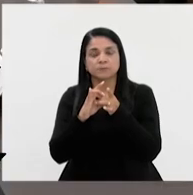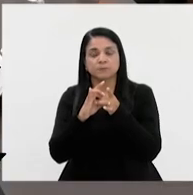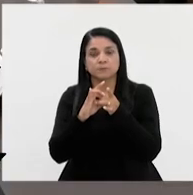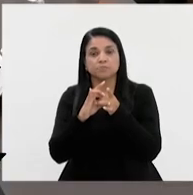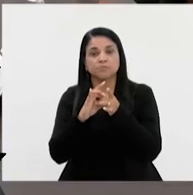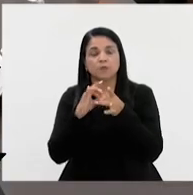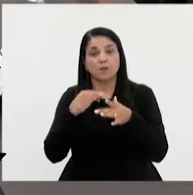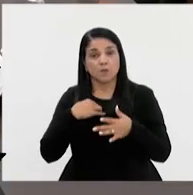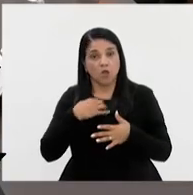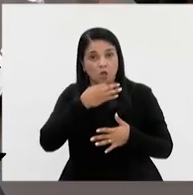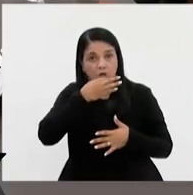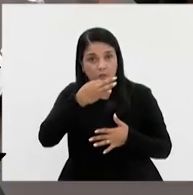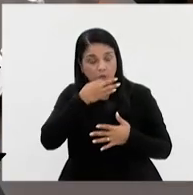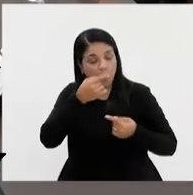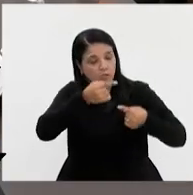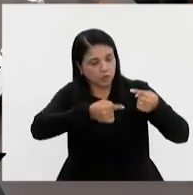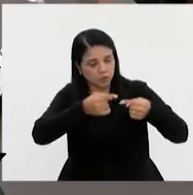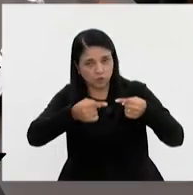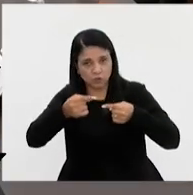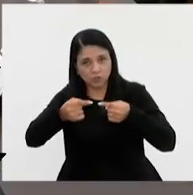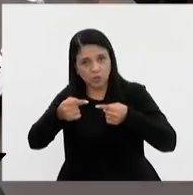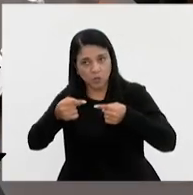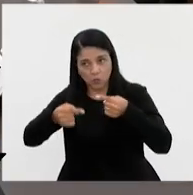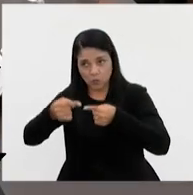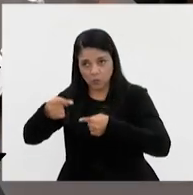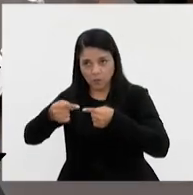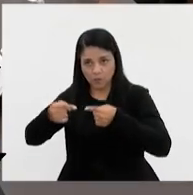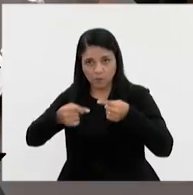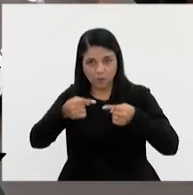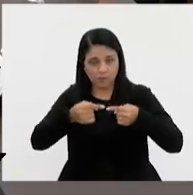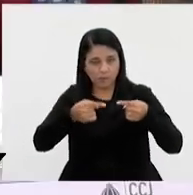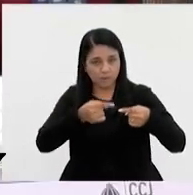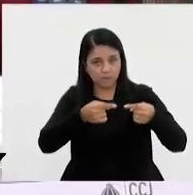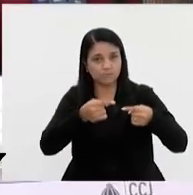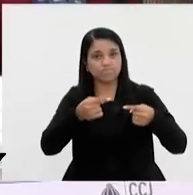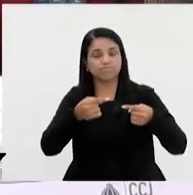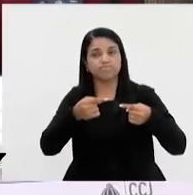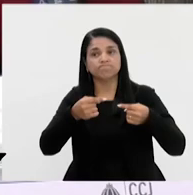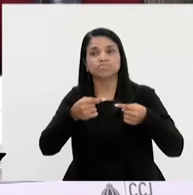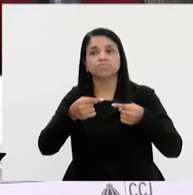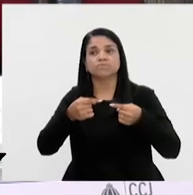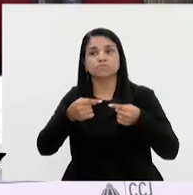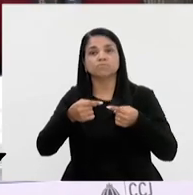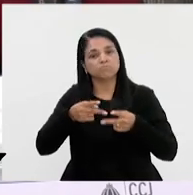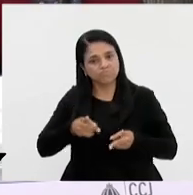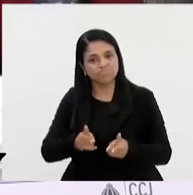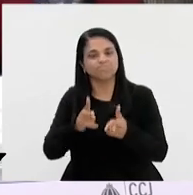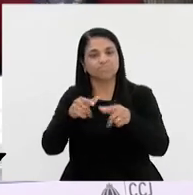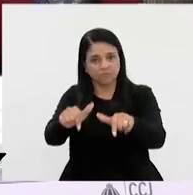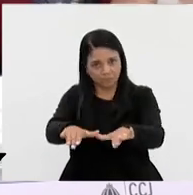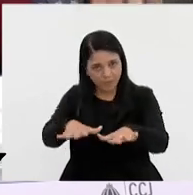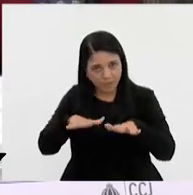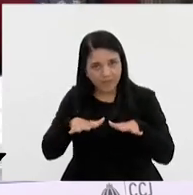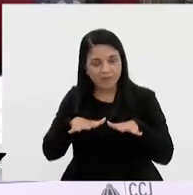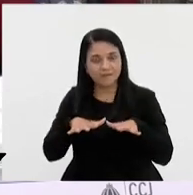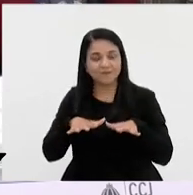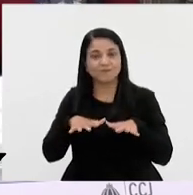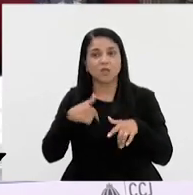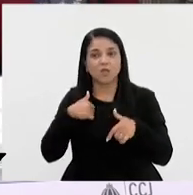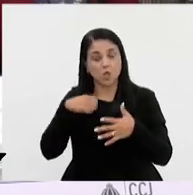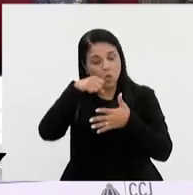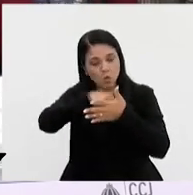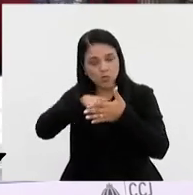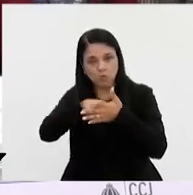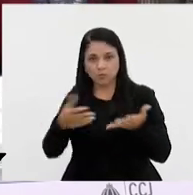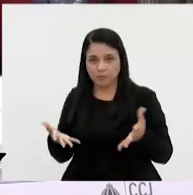acho também que é uma discussão de mérito ampla e que precisa ser feita em plenário. Sou um lutador pela